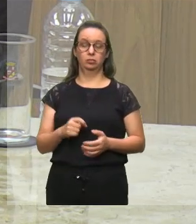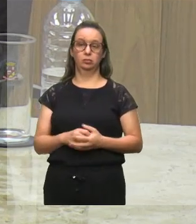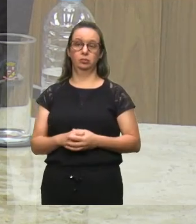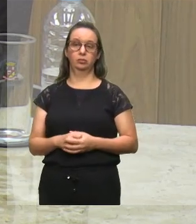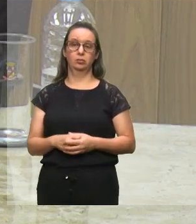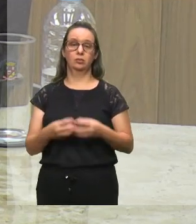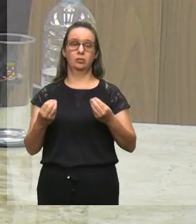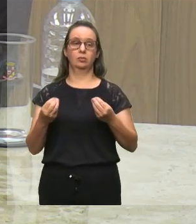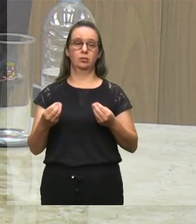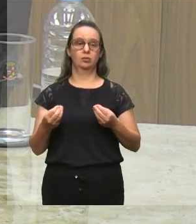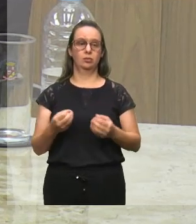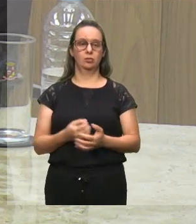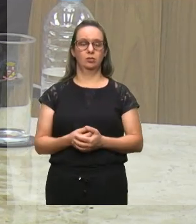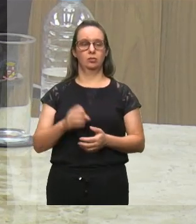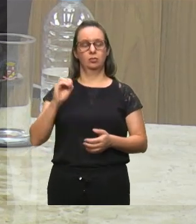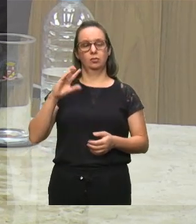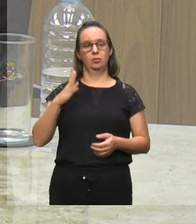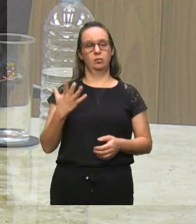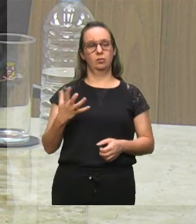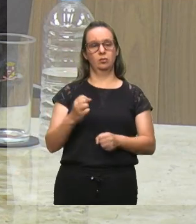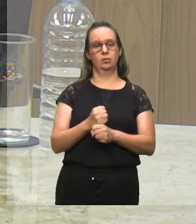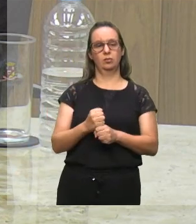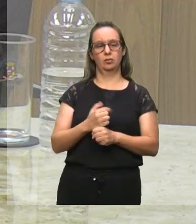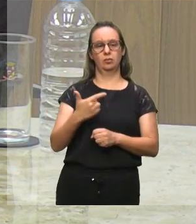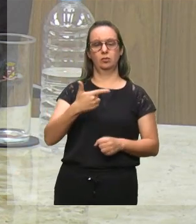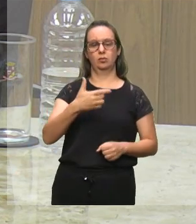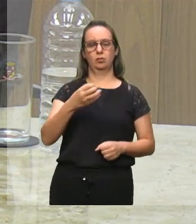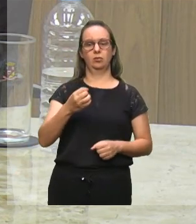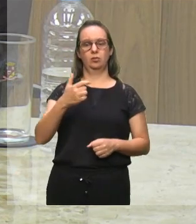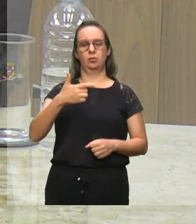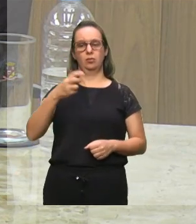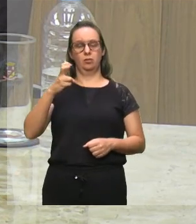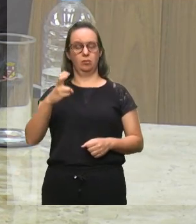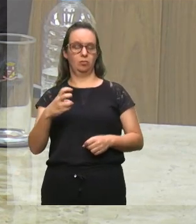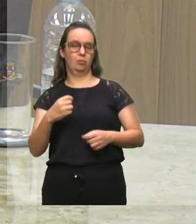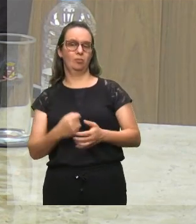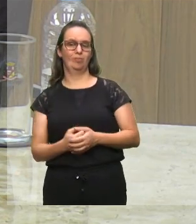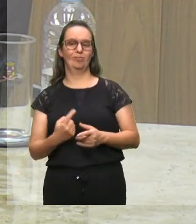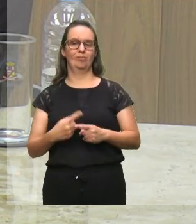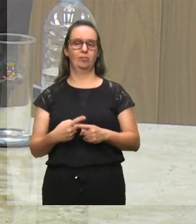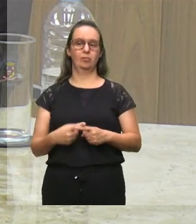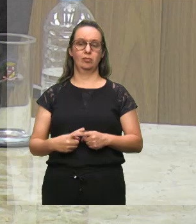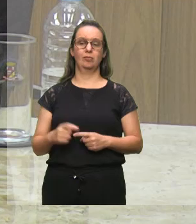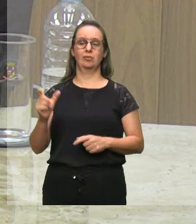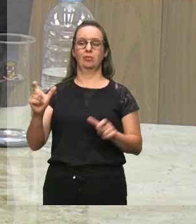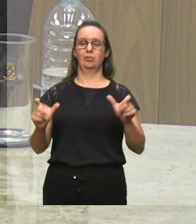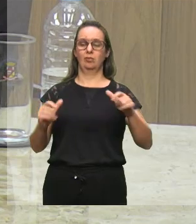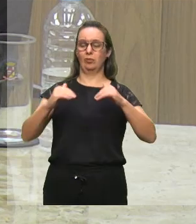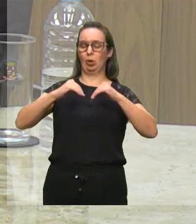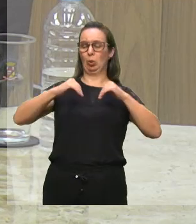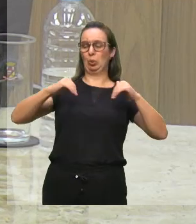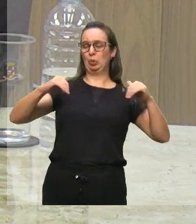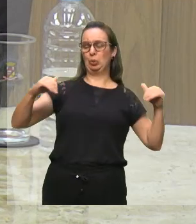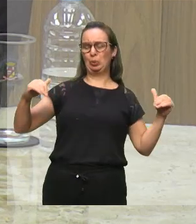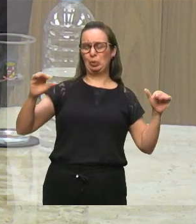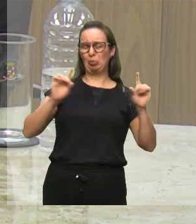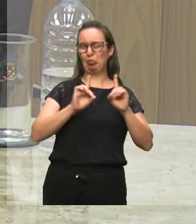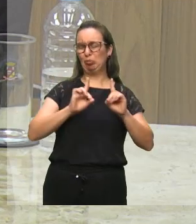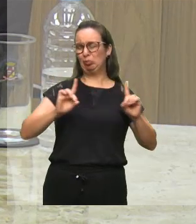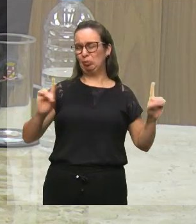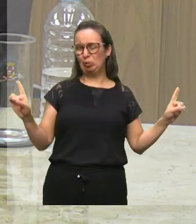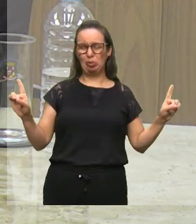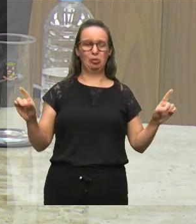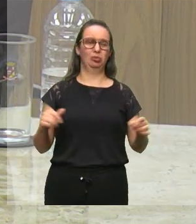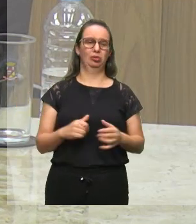o transporte público, sabendo da necessidade de muitas pessoas que moram em lugares mais distantes do centro e